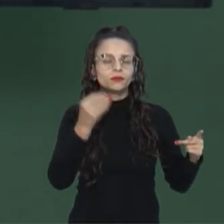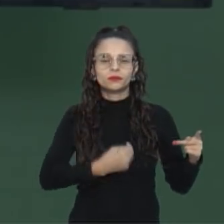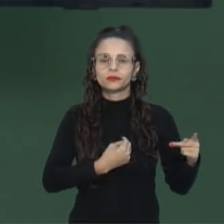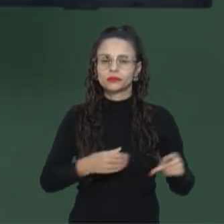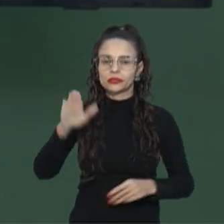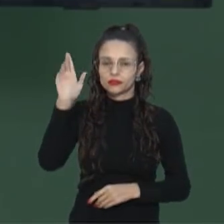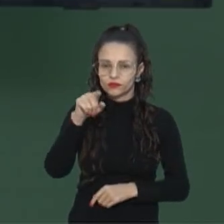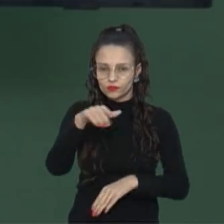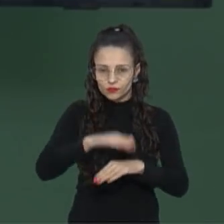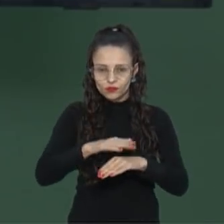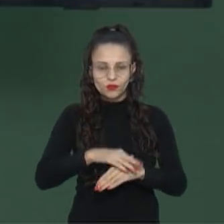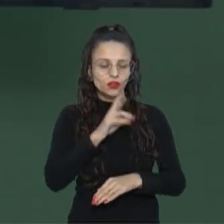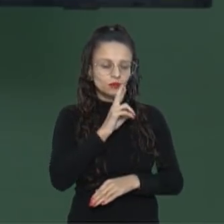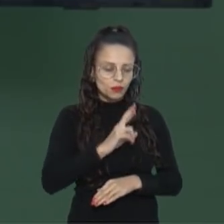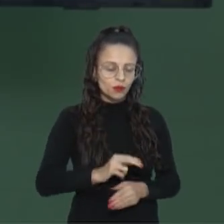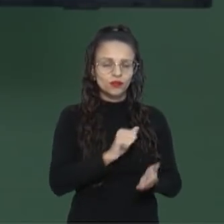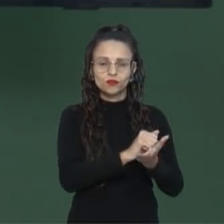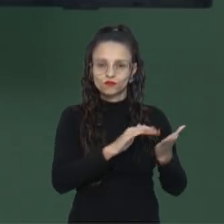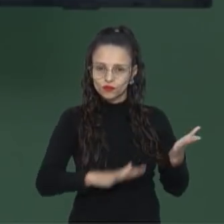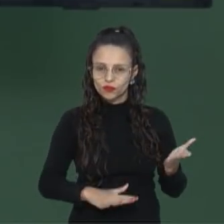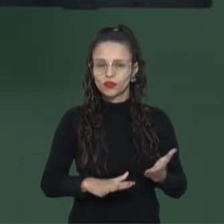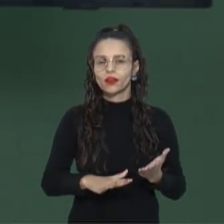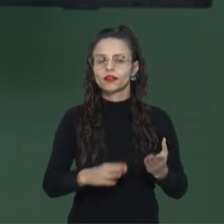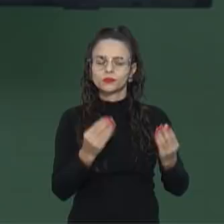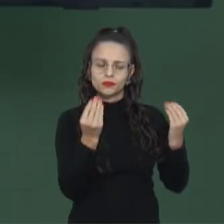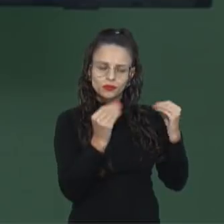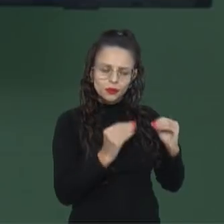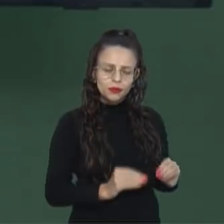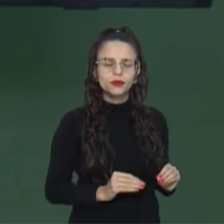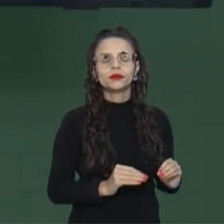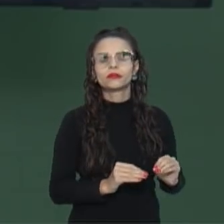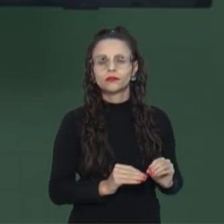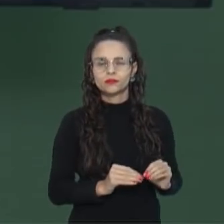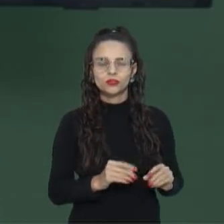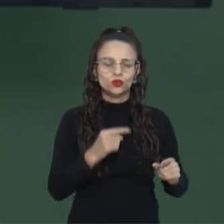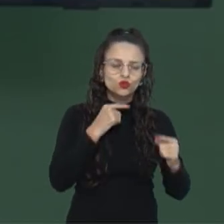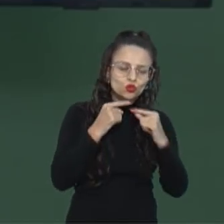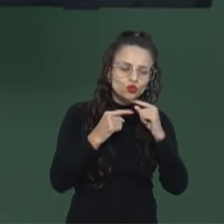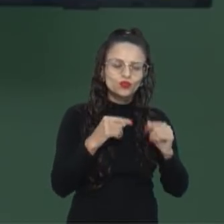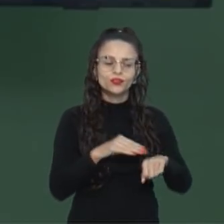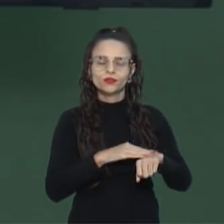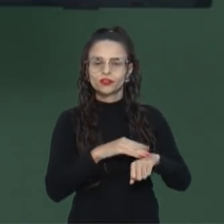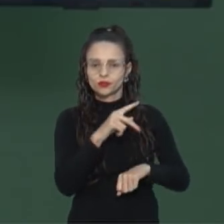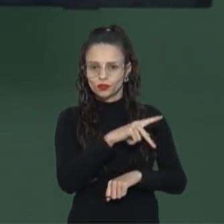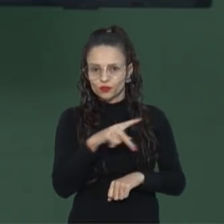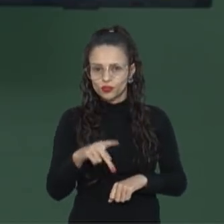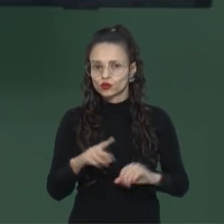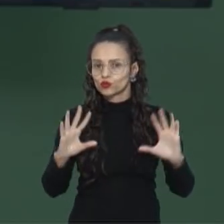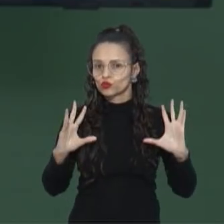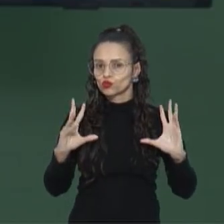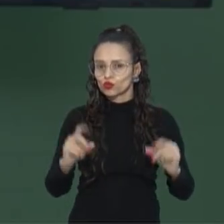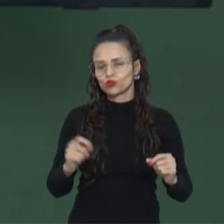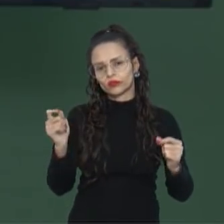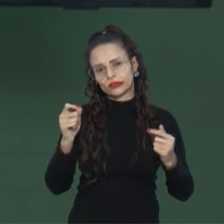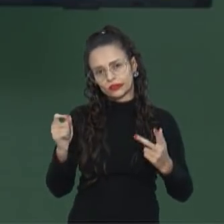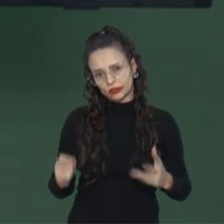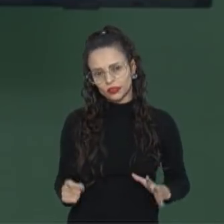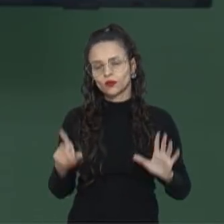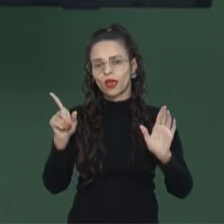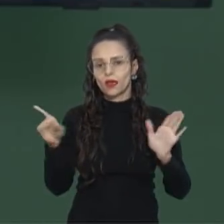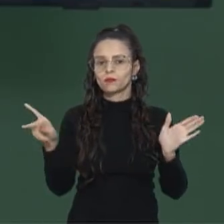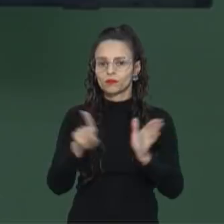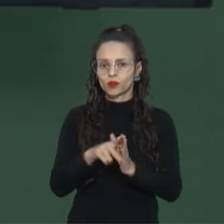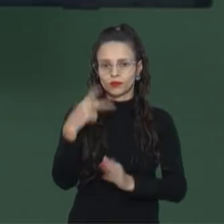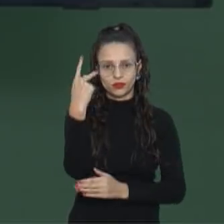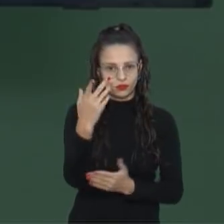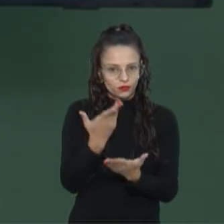as atividades, fazer as avaliações que o seu professor posta, tirar suas dúvidas, contribuir com a aula, tudo isso faz parte